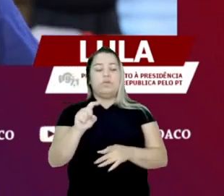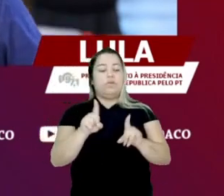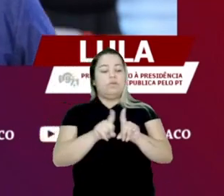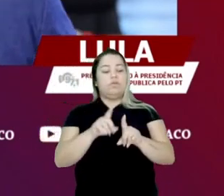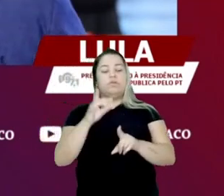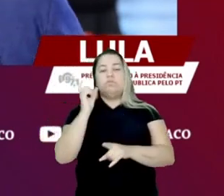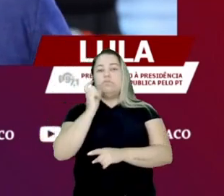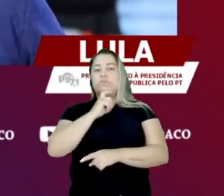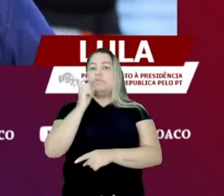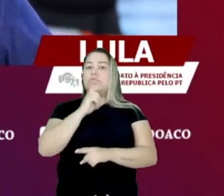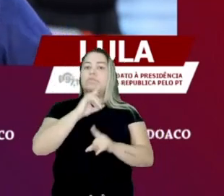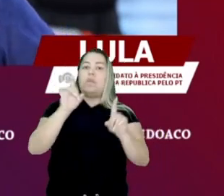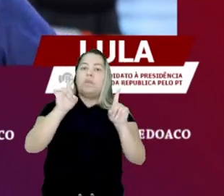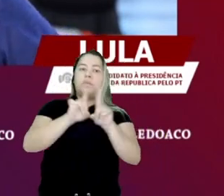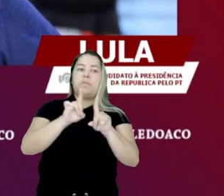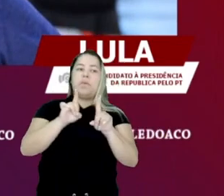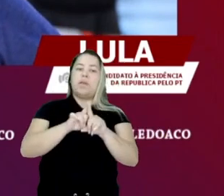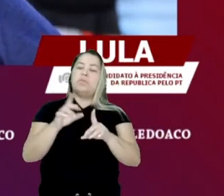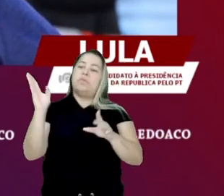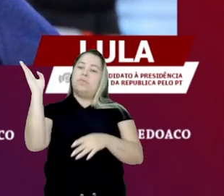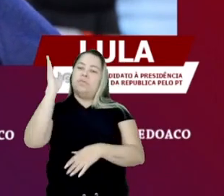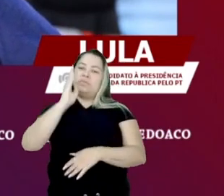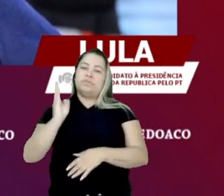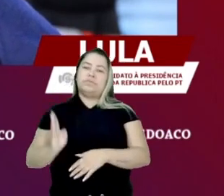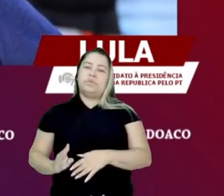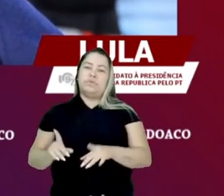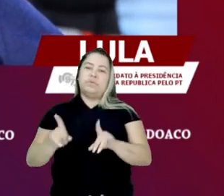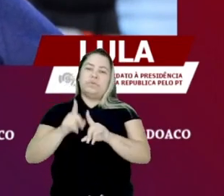urna eletrônica que elegeu ele deputado